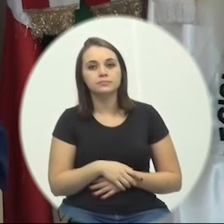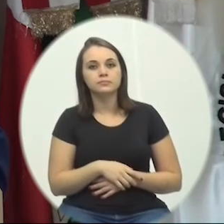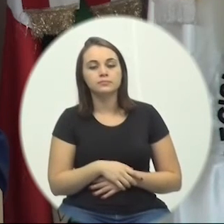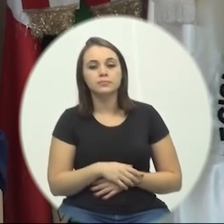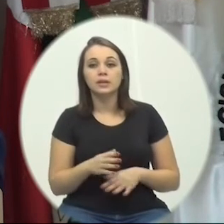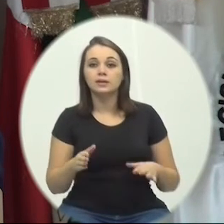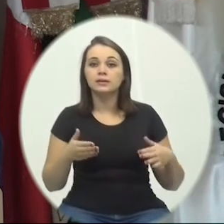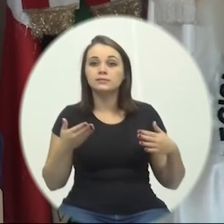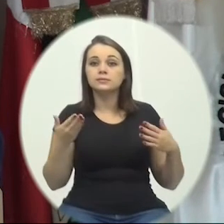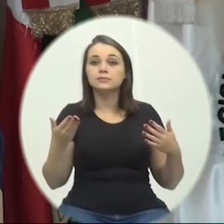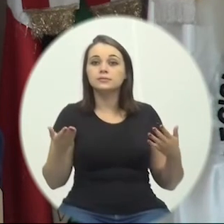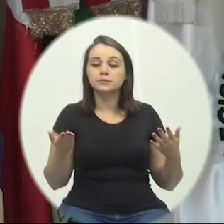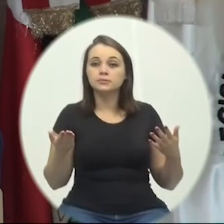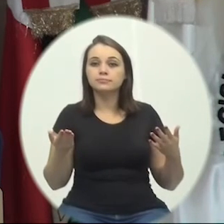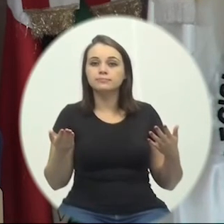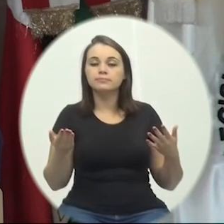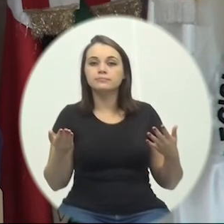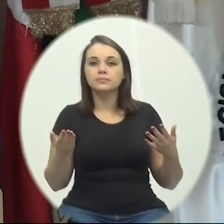Senhor presidente, essa